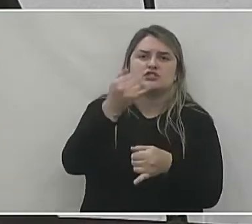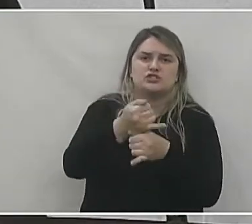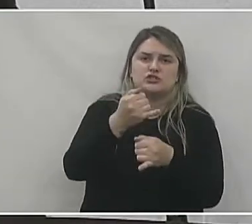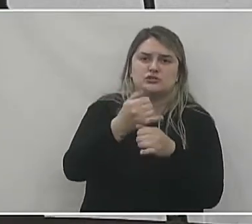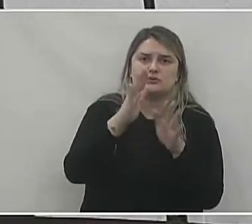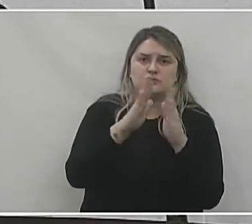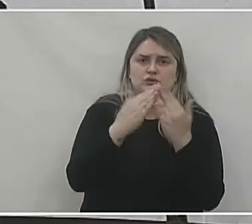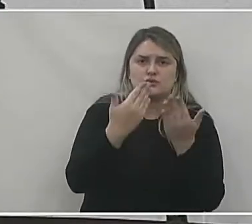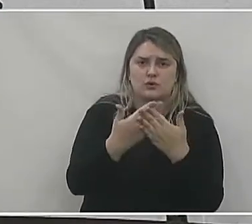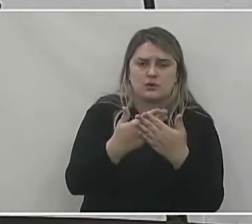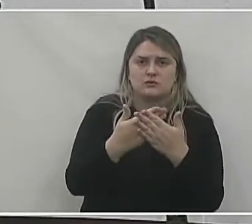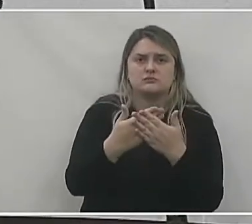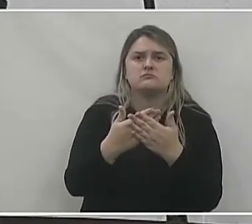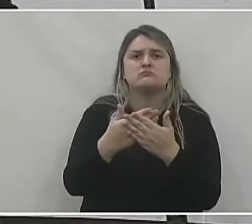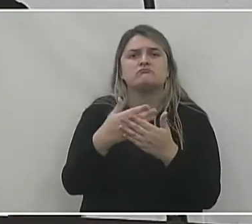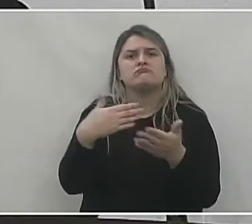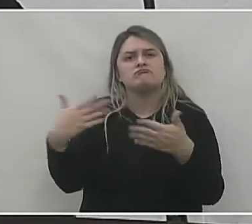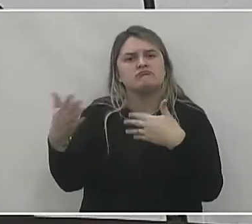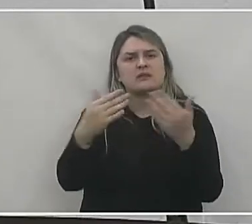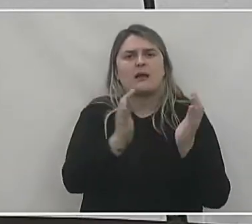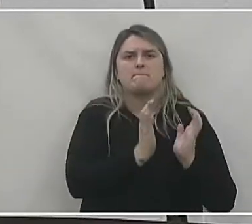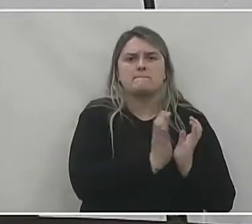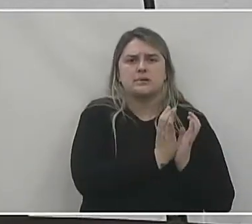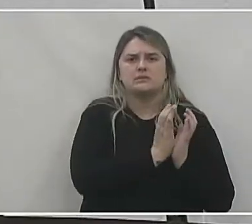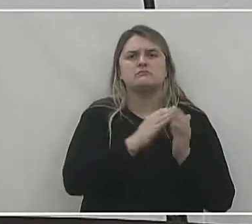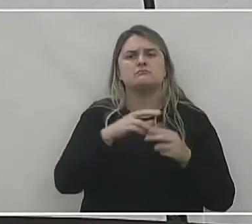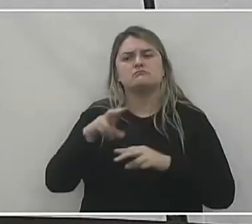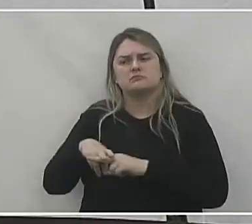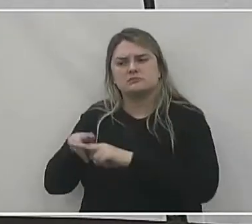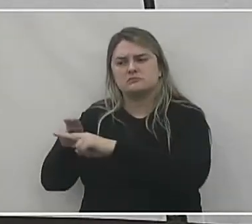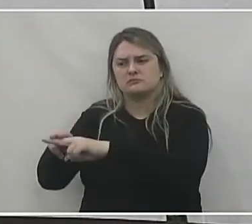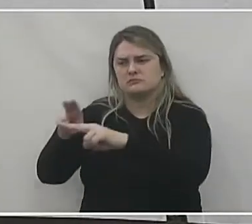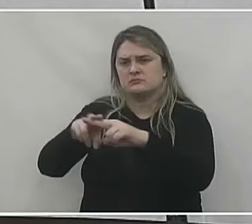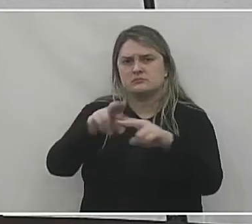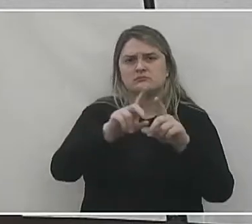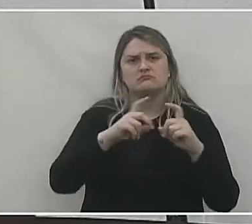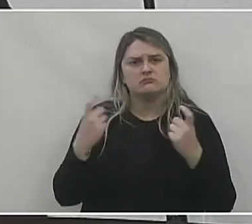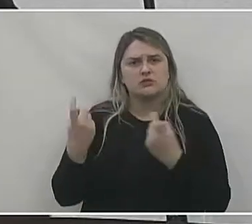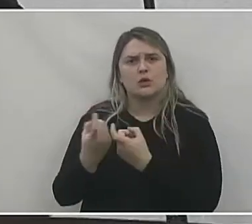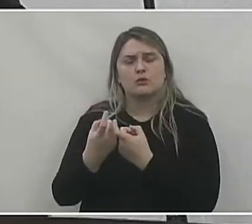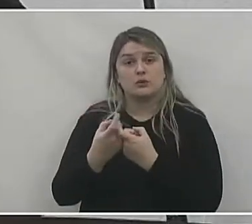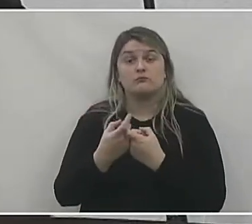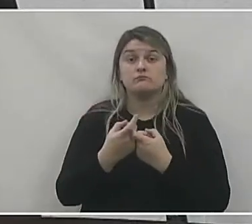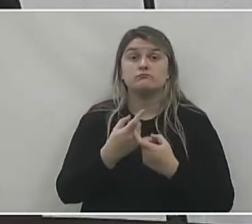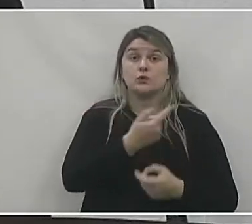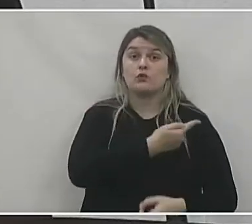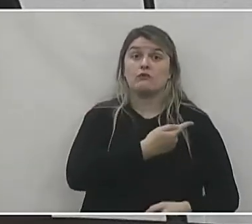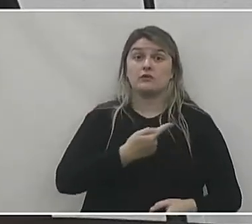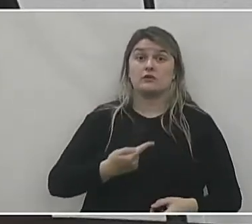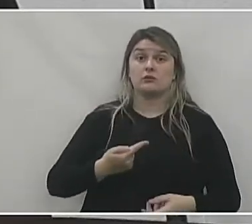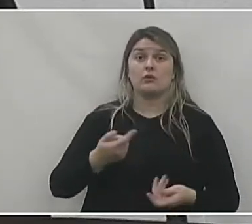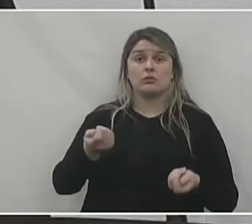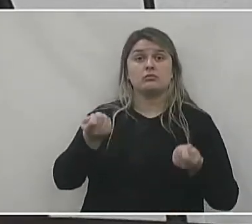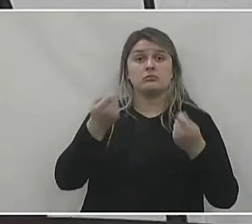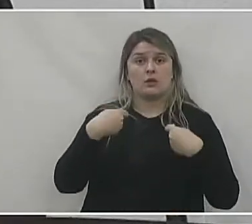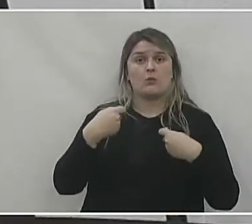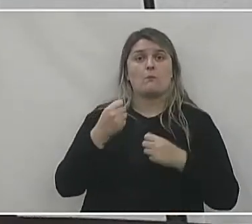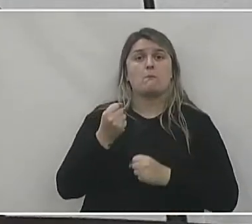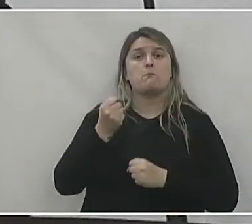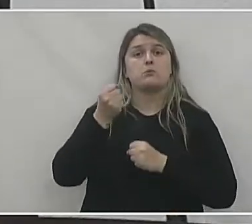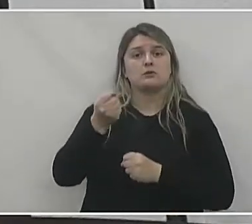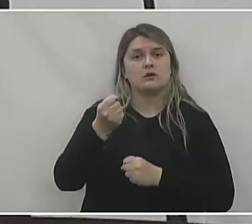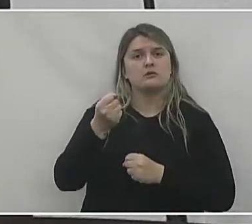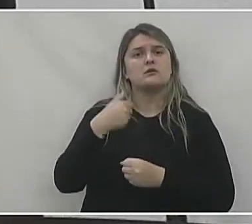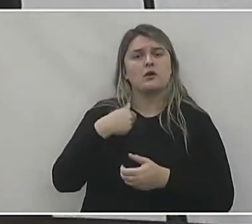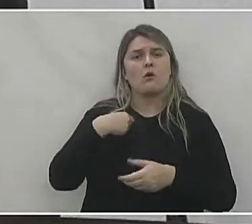diretores de escola, com as APAES, com todas as entidades, e eu e o governador tinha me dado esse poder e